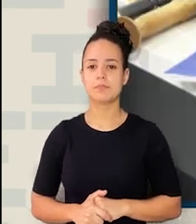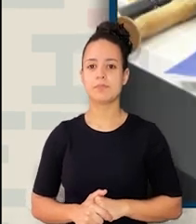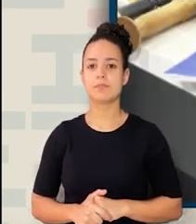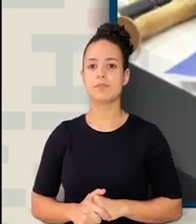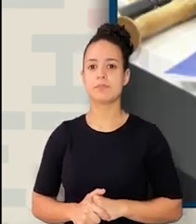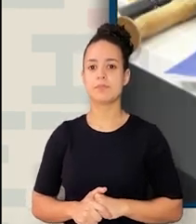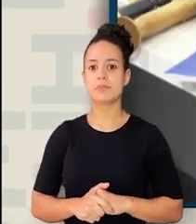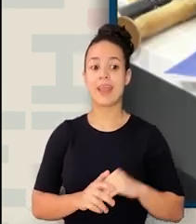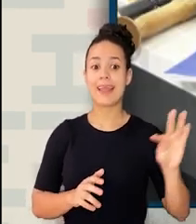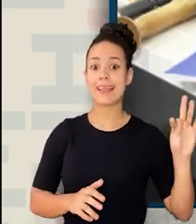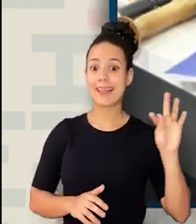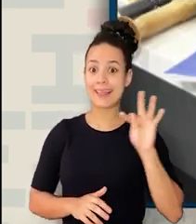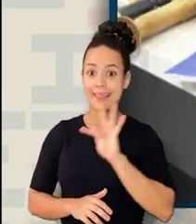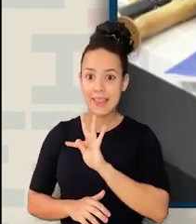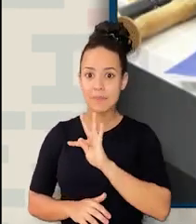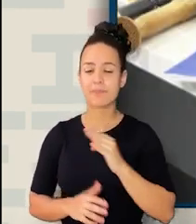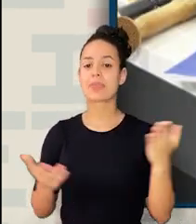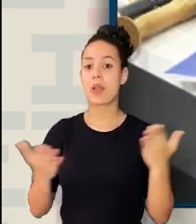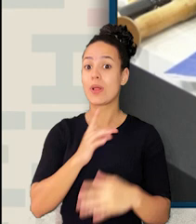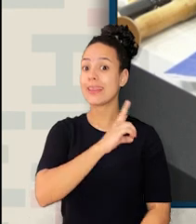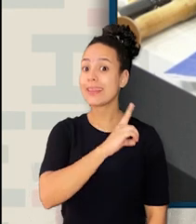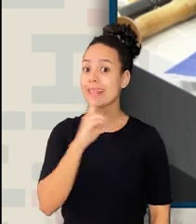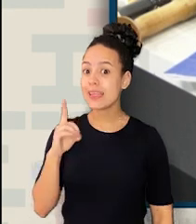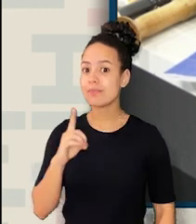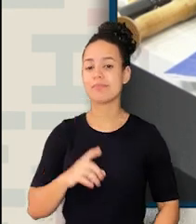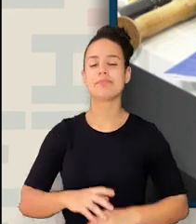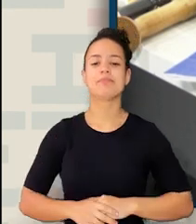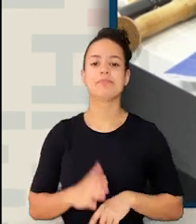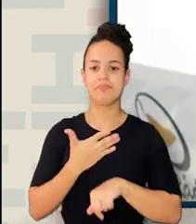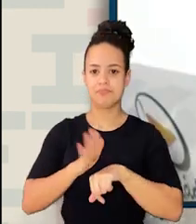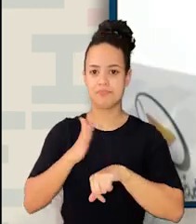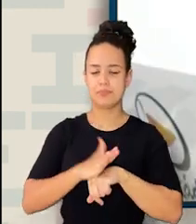Todos com T. Agora com D.